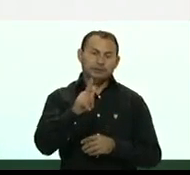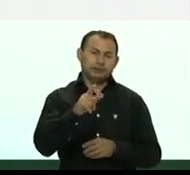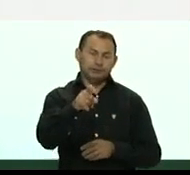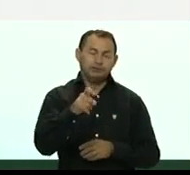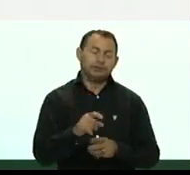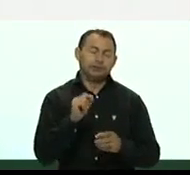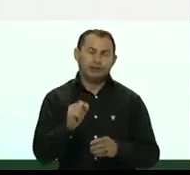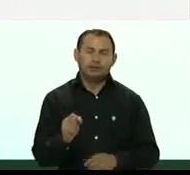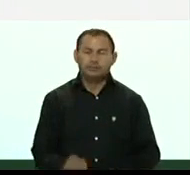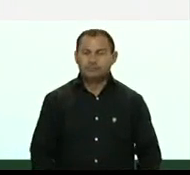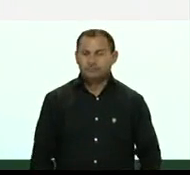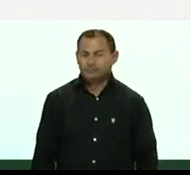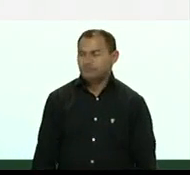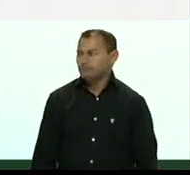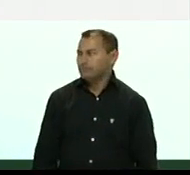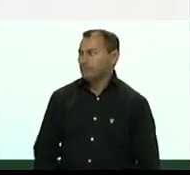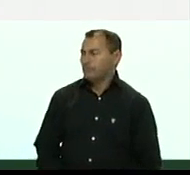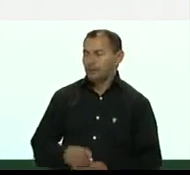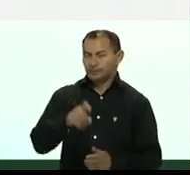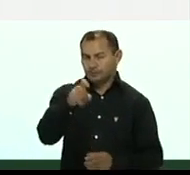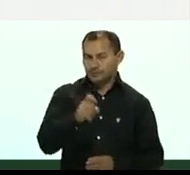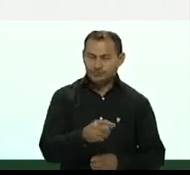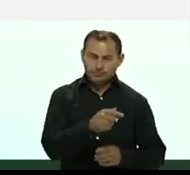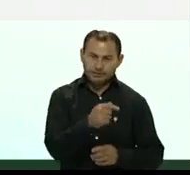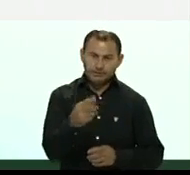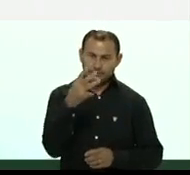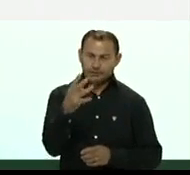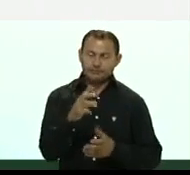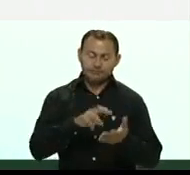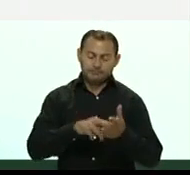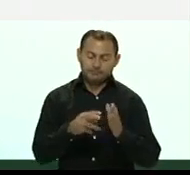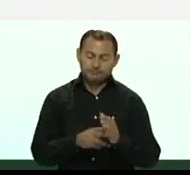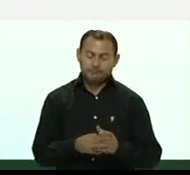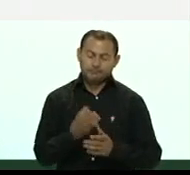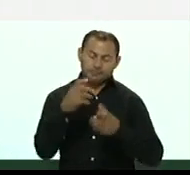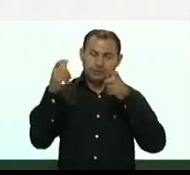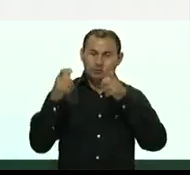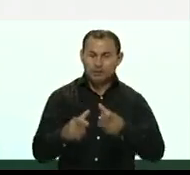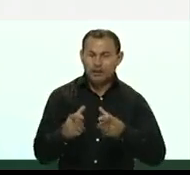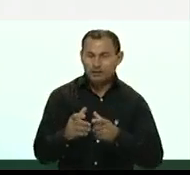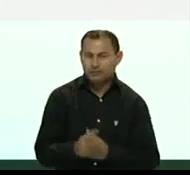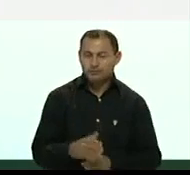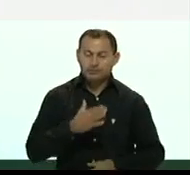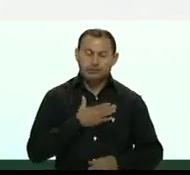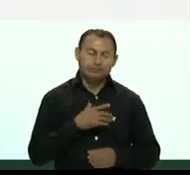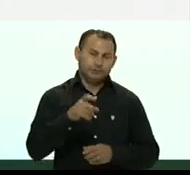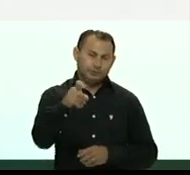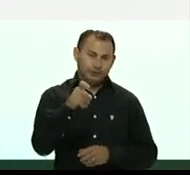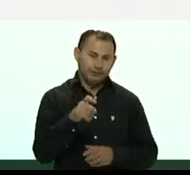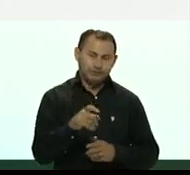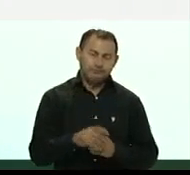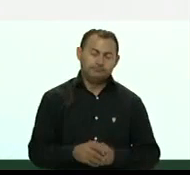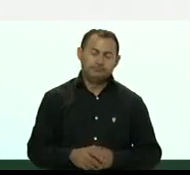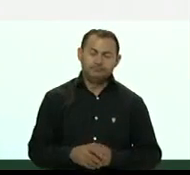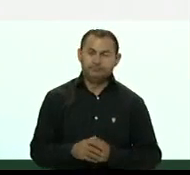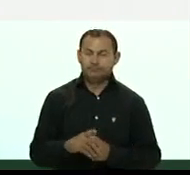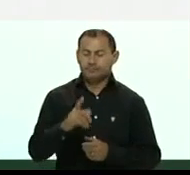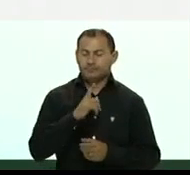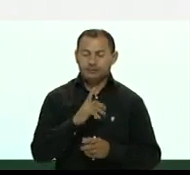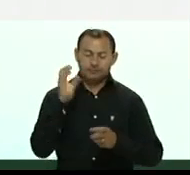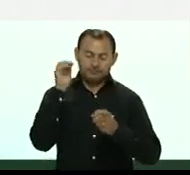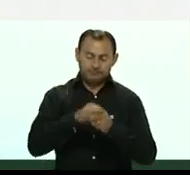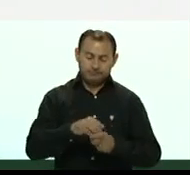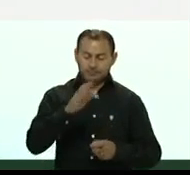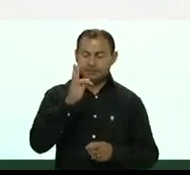x? X menos 3. Quer dizer que no lugar do meu x, eu tenho que